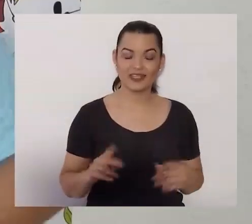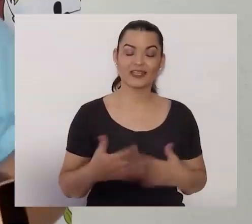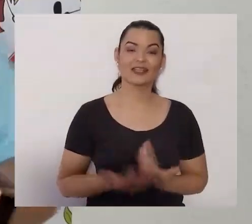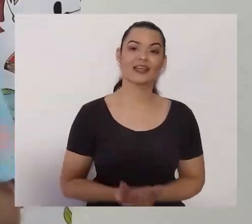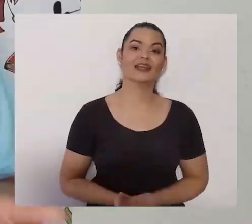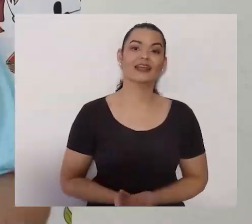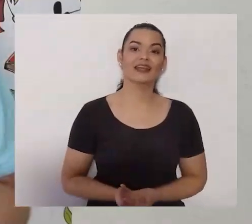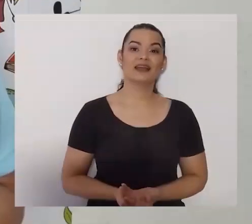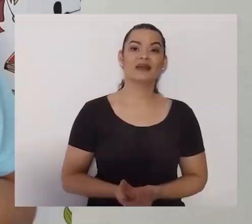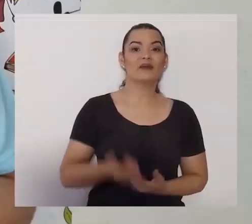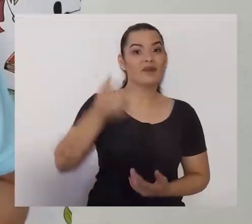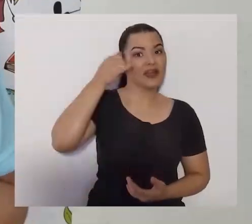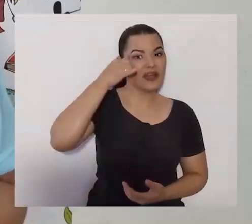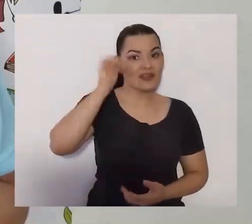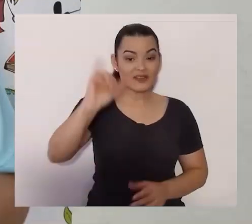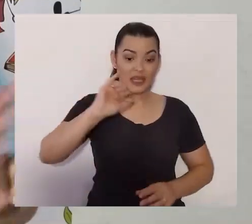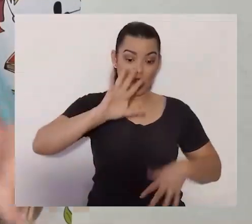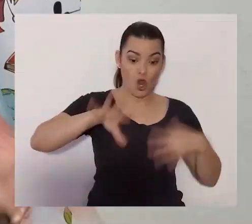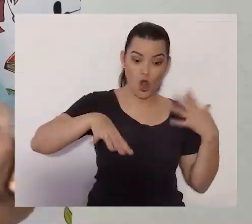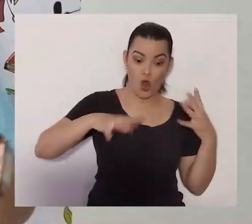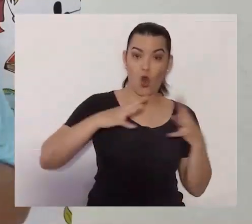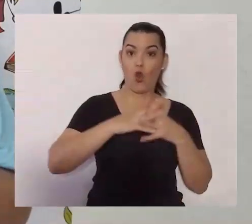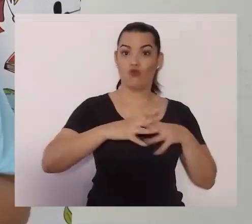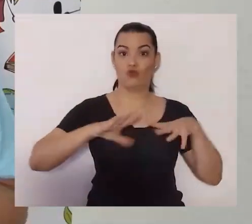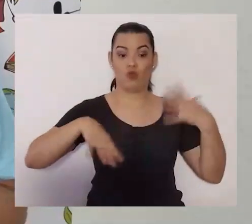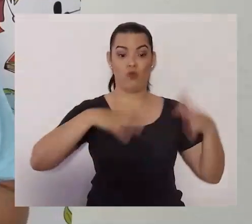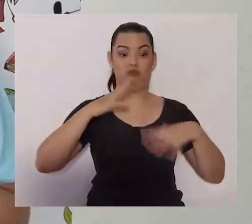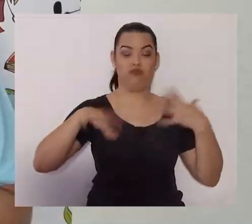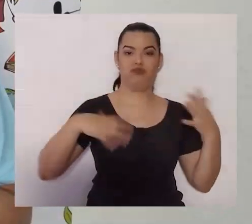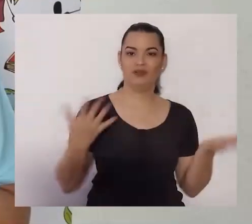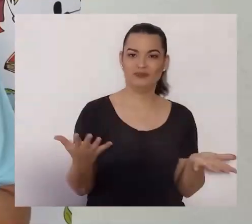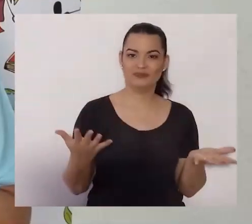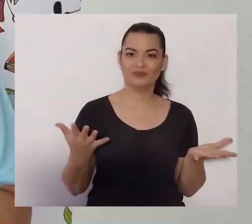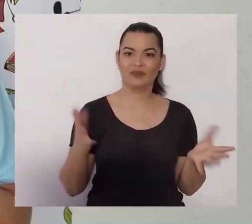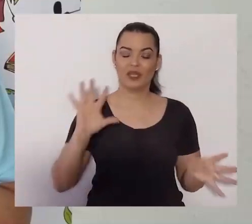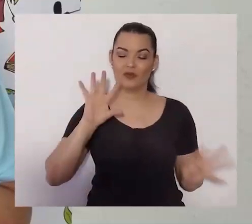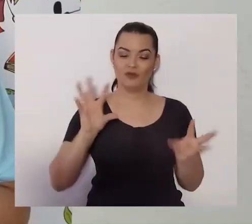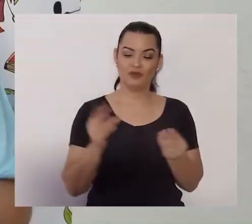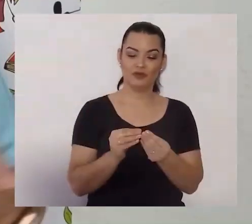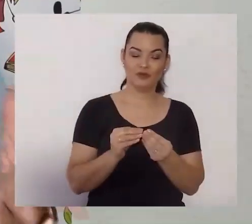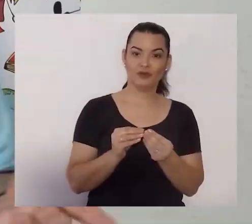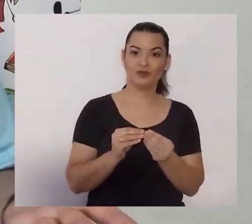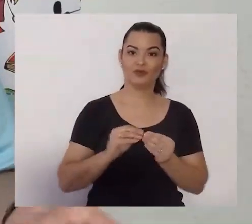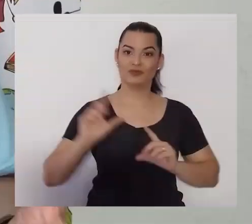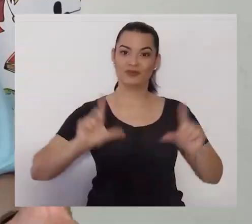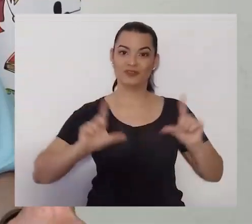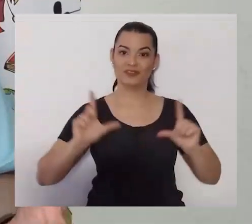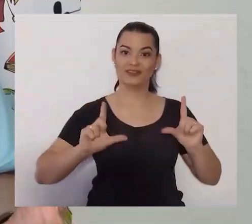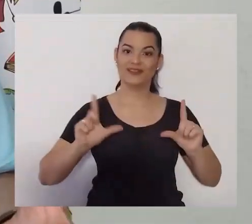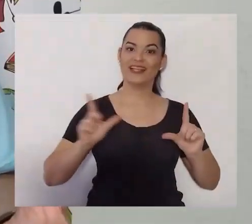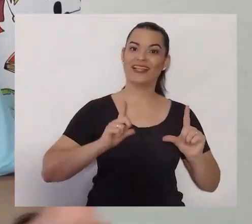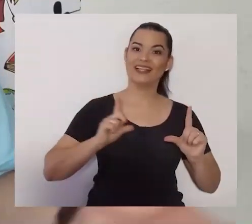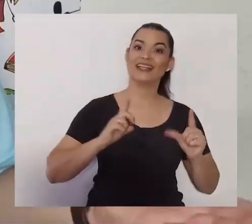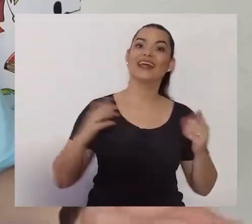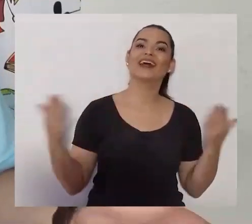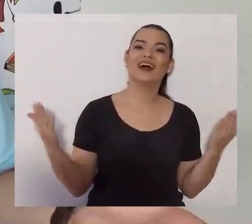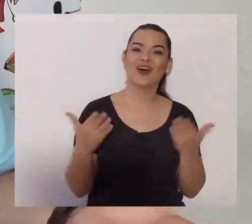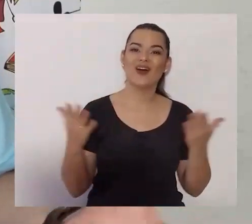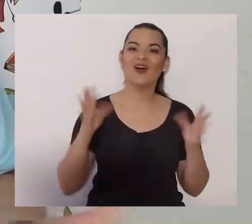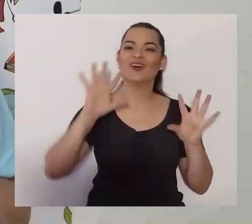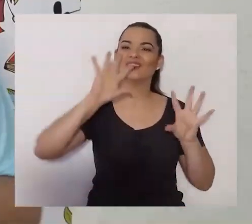criar essa confusão toda com o fechamento dos programas do mês, nós teremos o